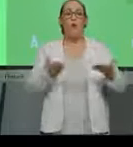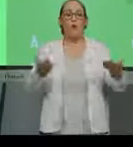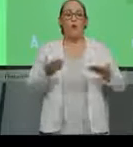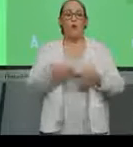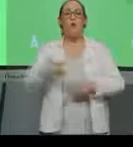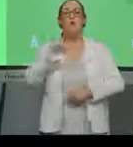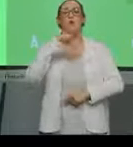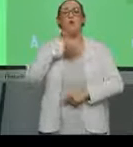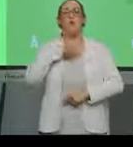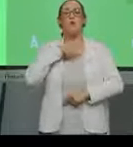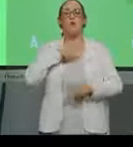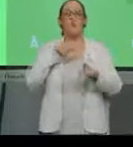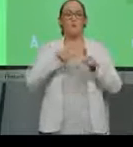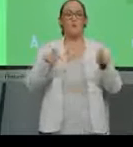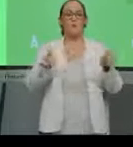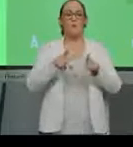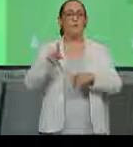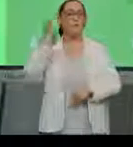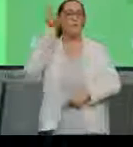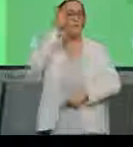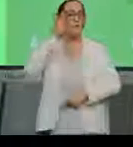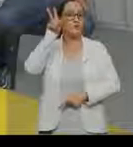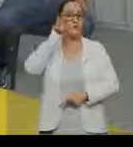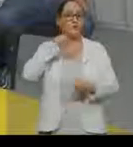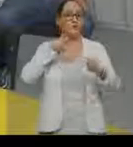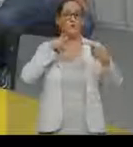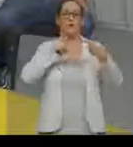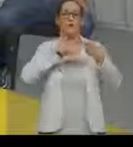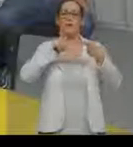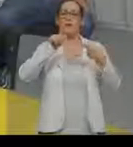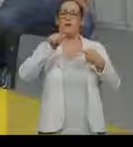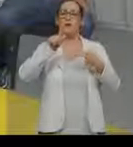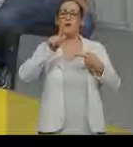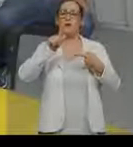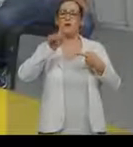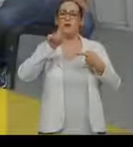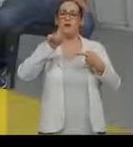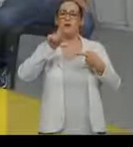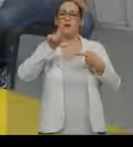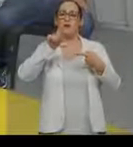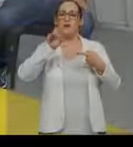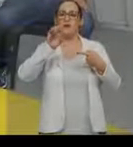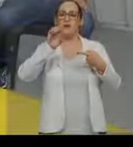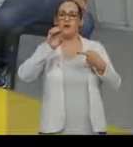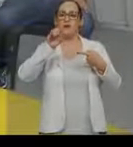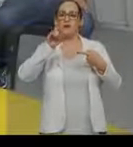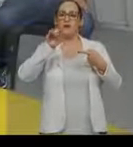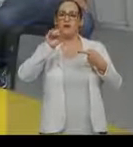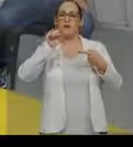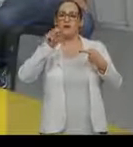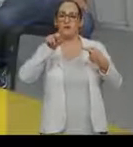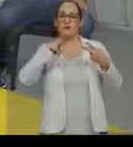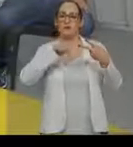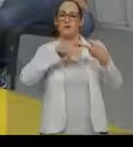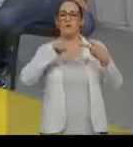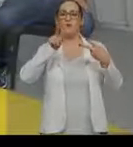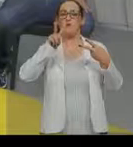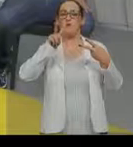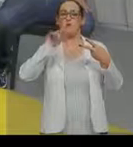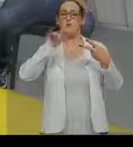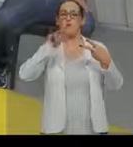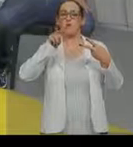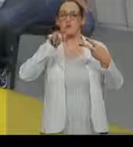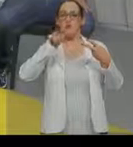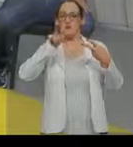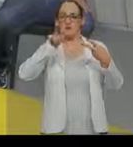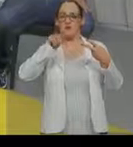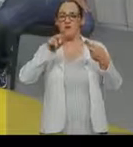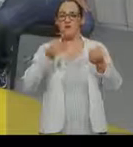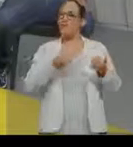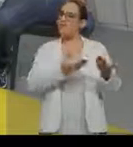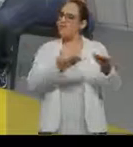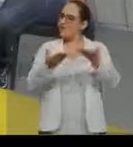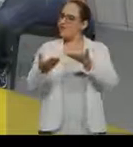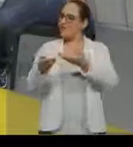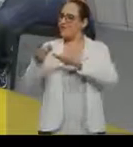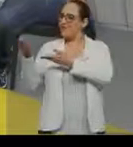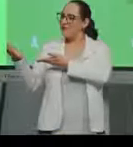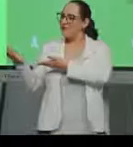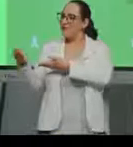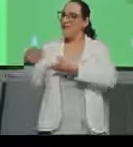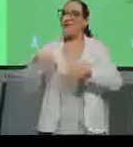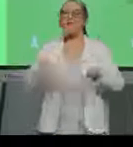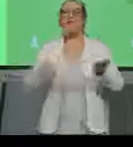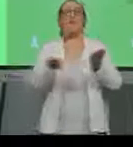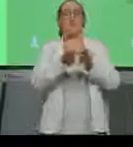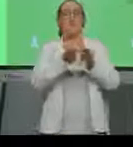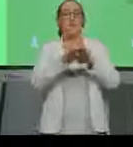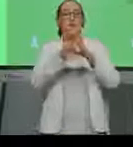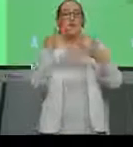os professores de História, o Clédson Pereira e a Viviane Soares. Sejam bem-vindos, professores! Gostaria